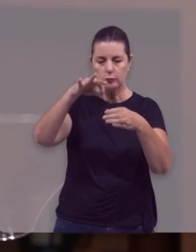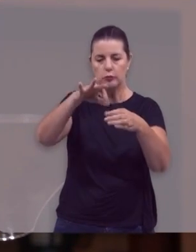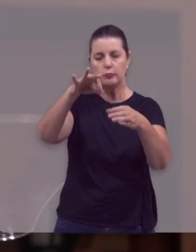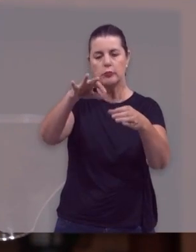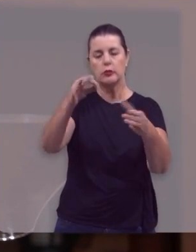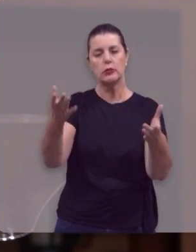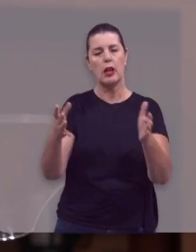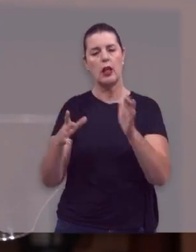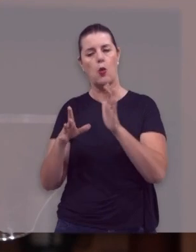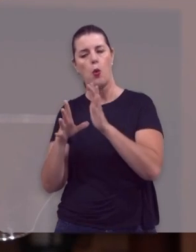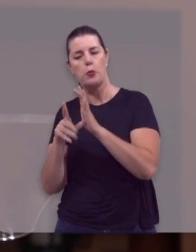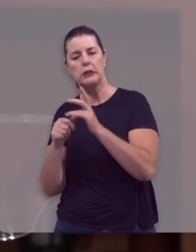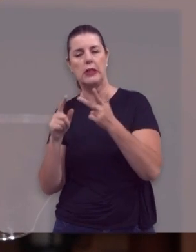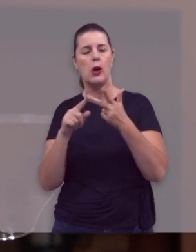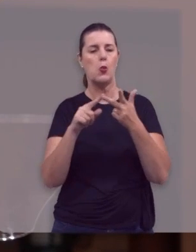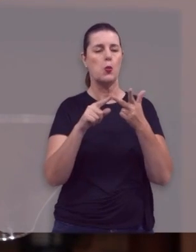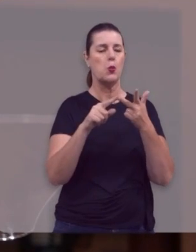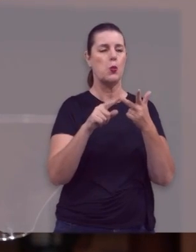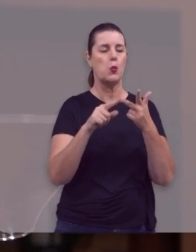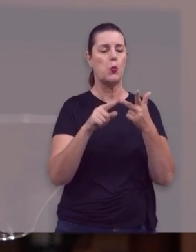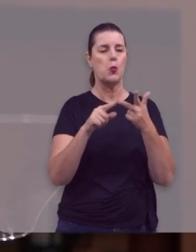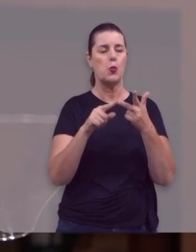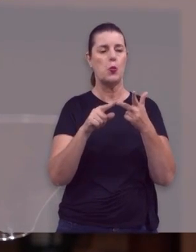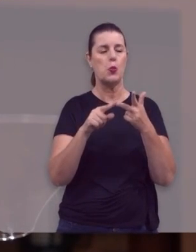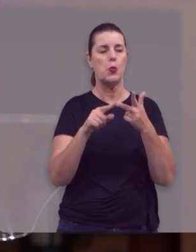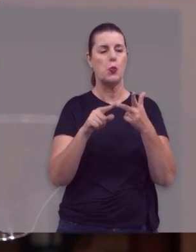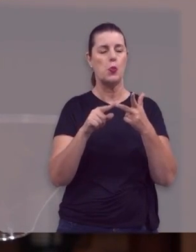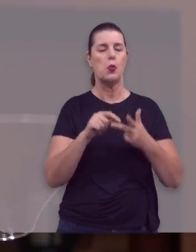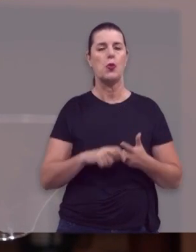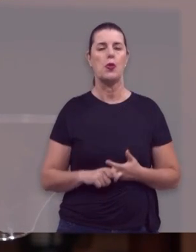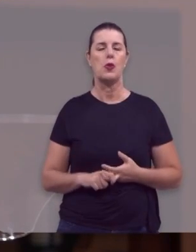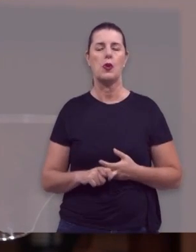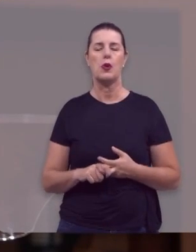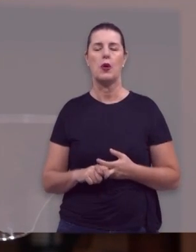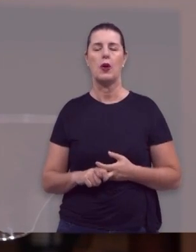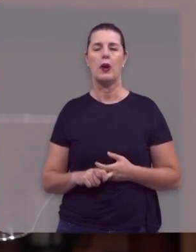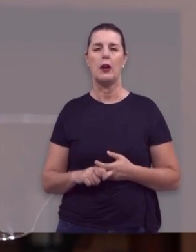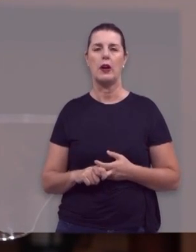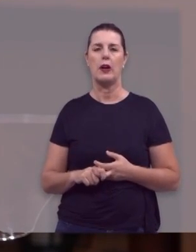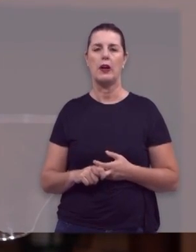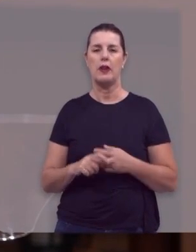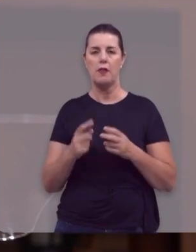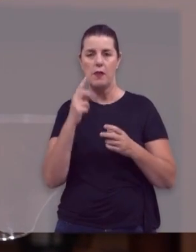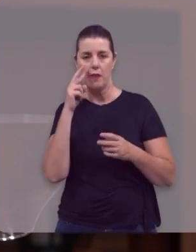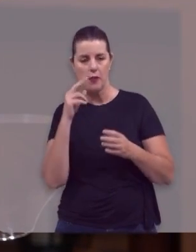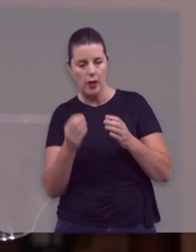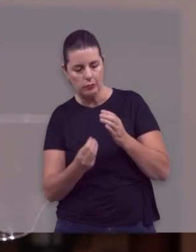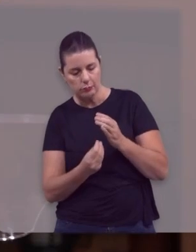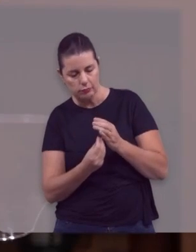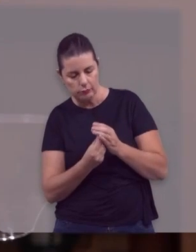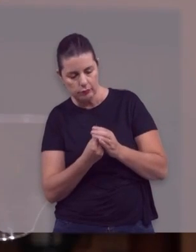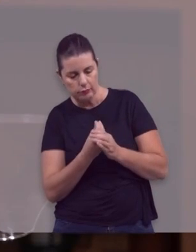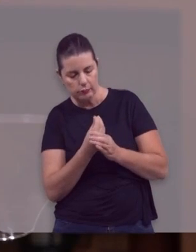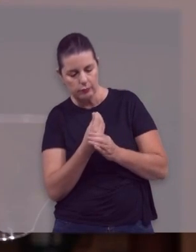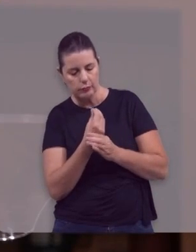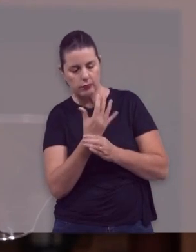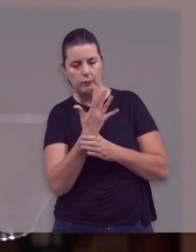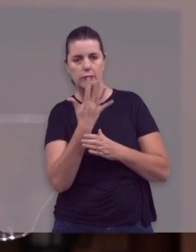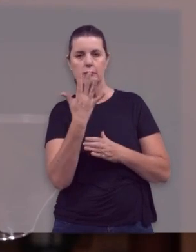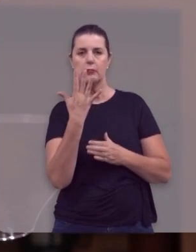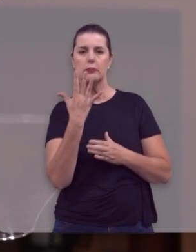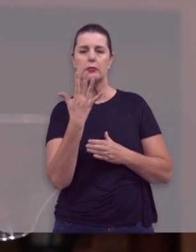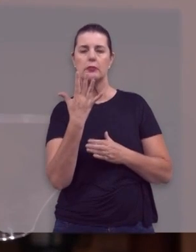corrupção e você vê brotar um corpo na